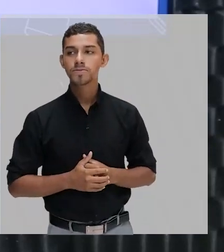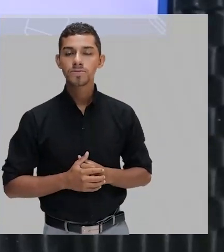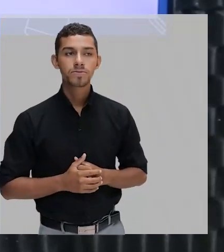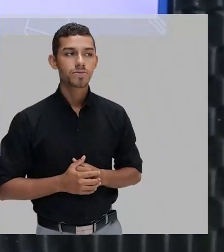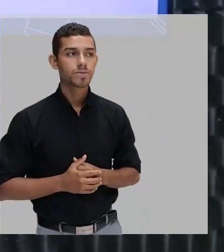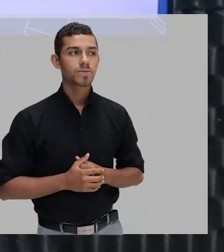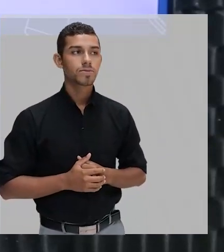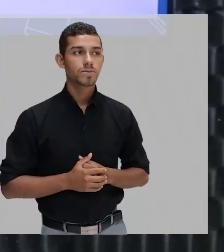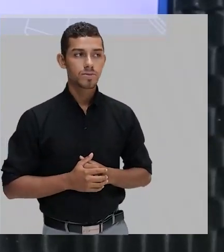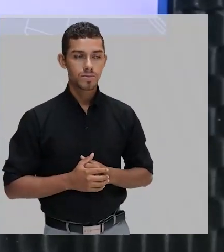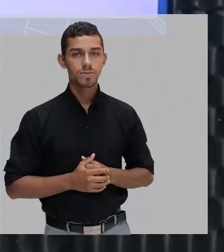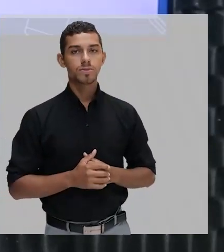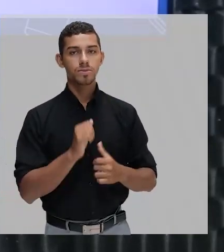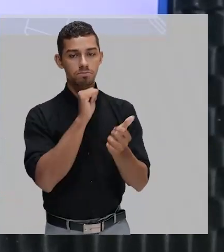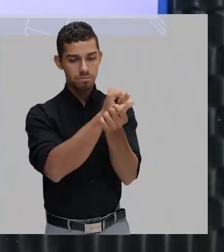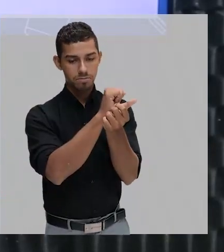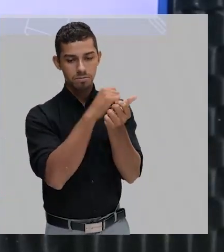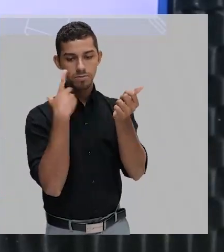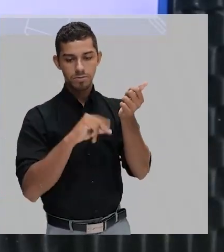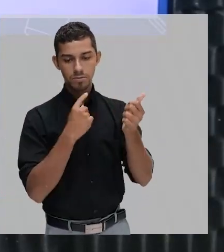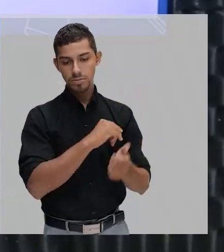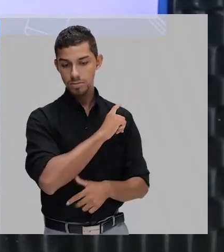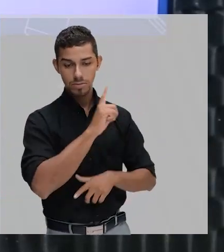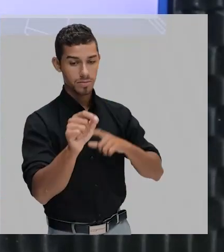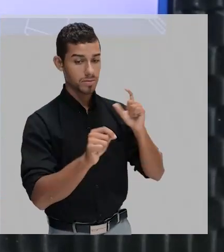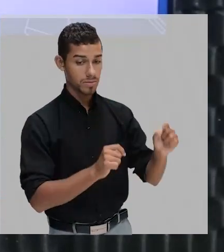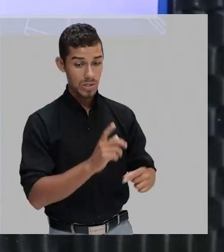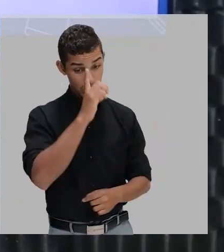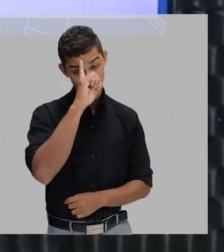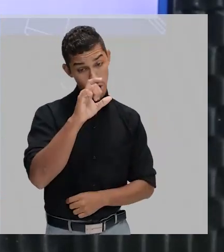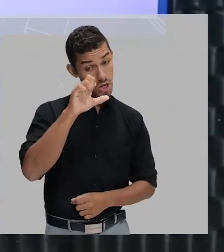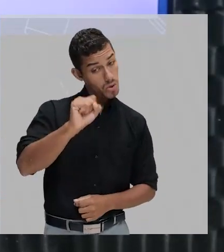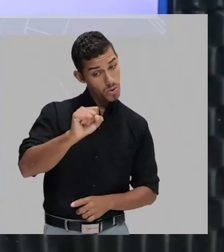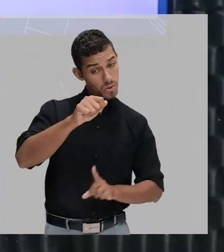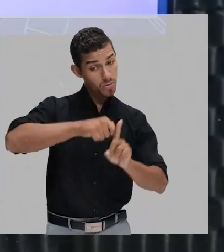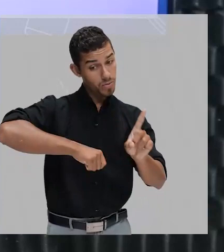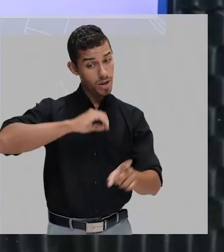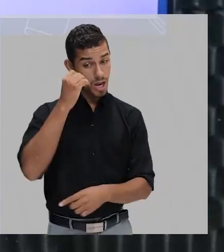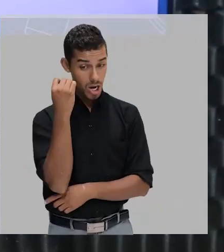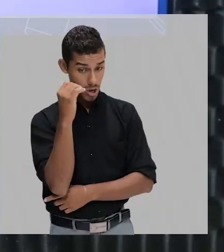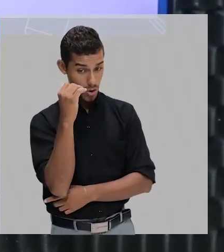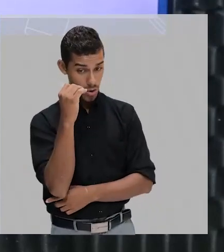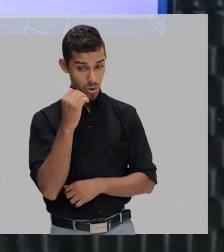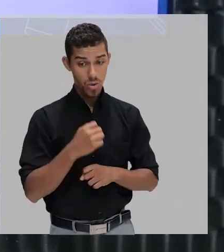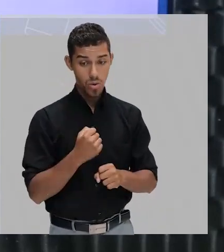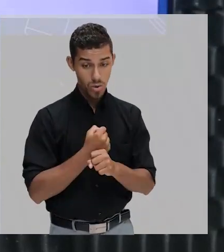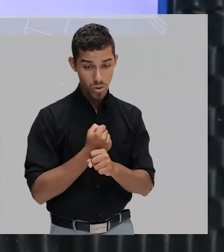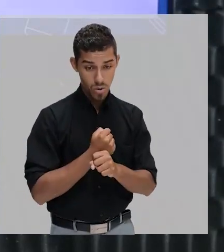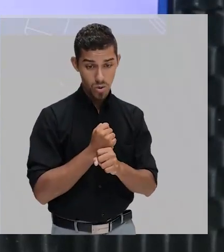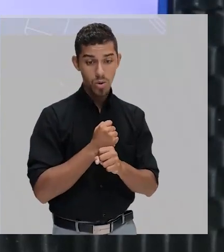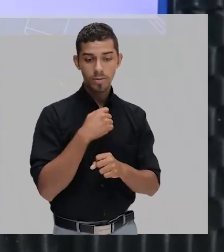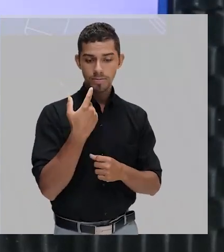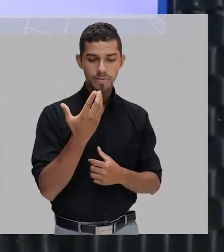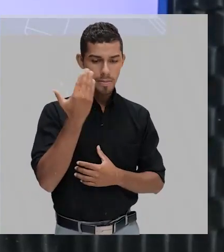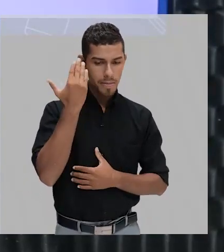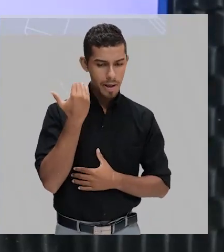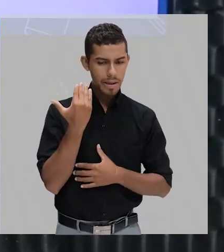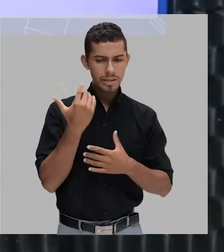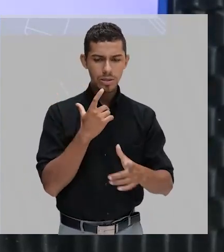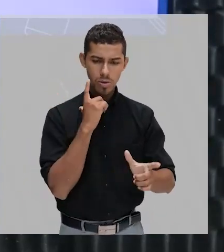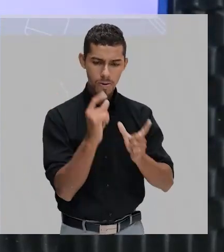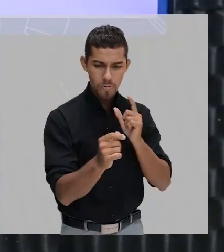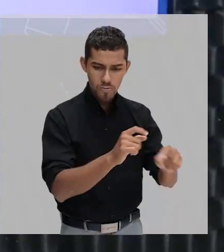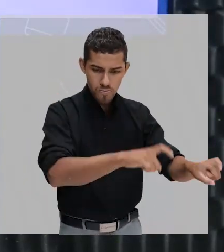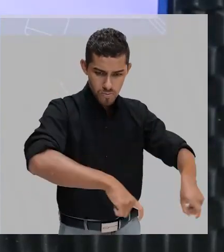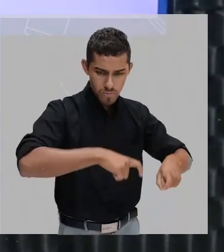Escravo fugido, desculpa. No dia 8 de outubro do ano passado, fugiu da